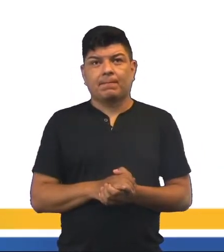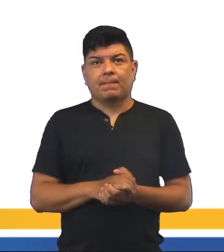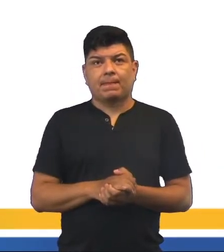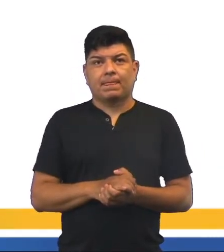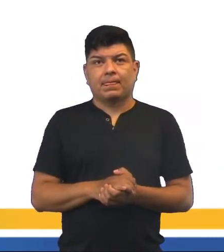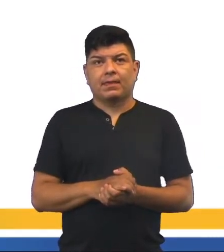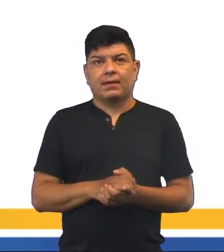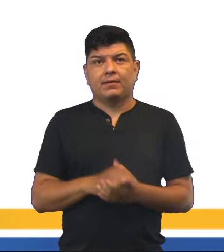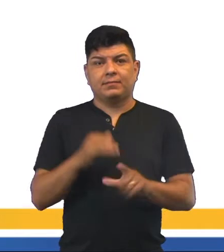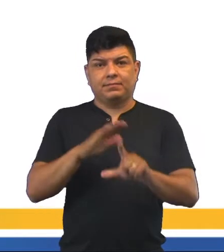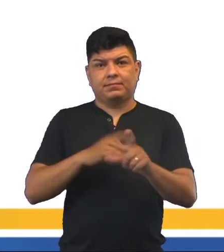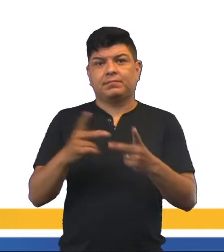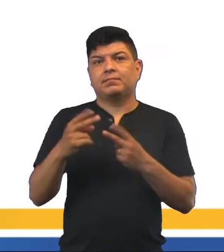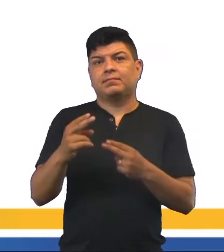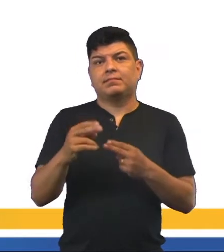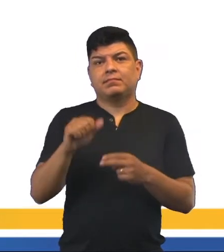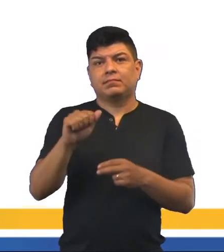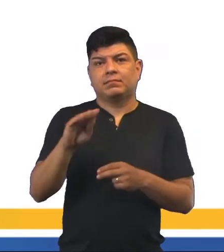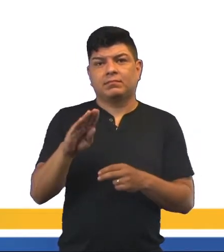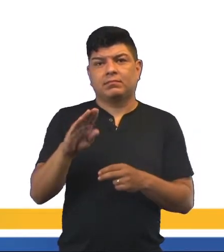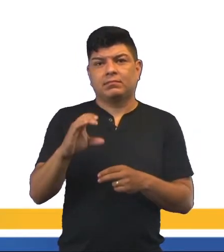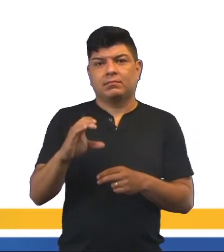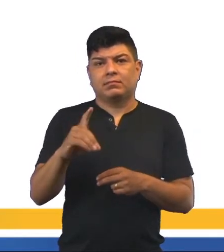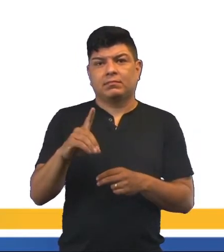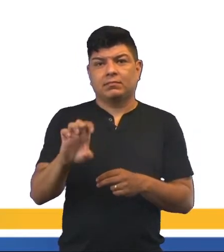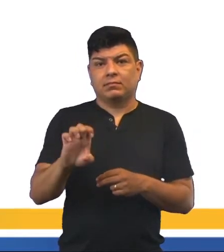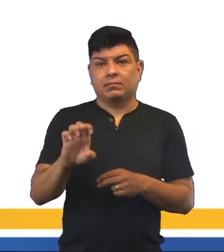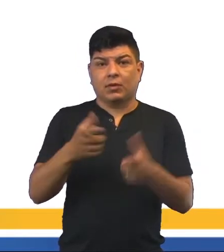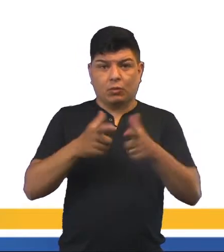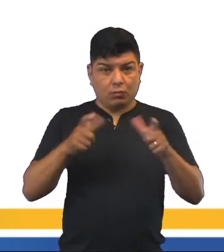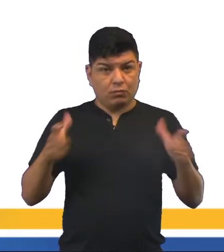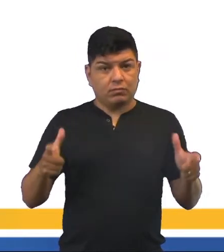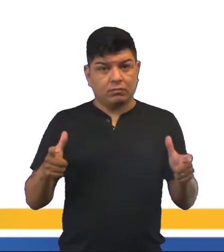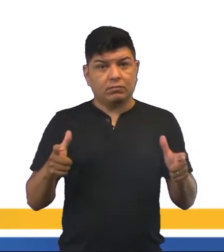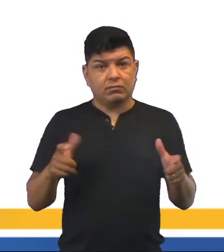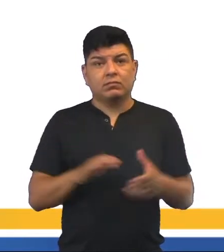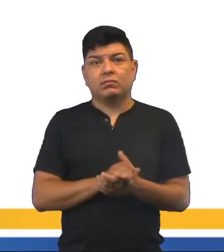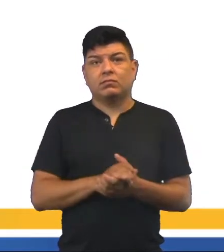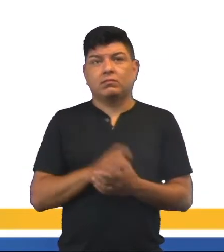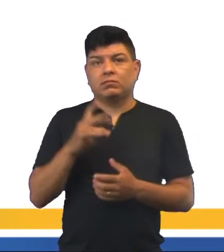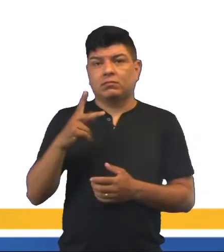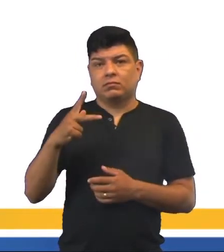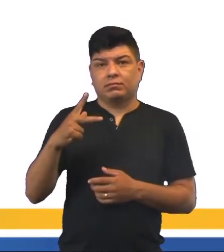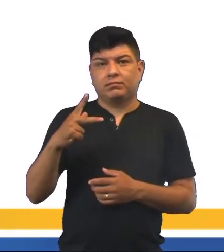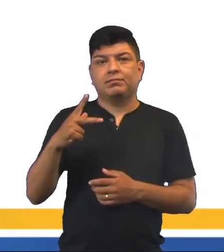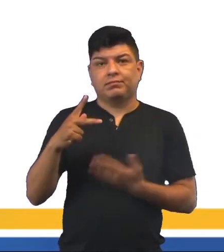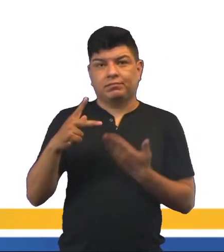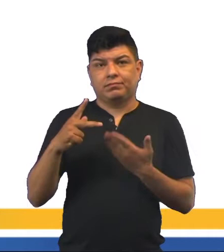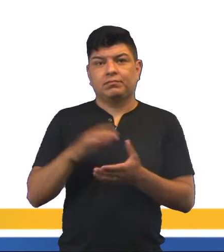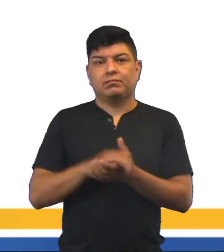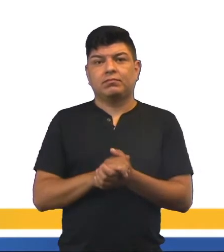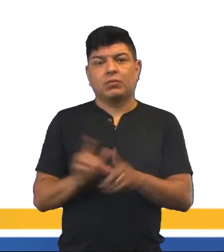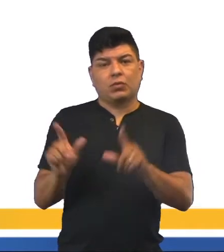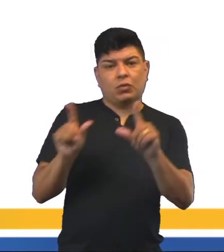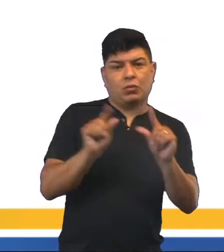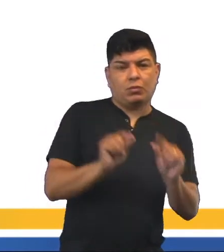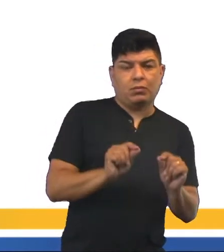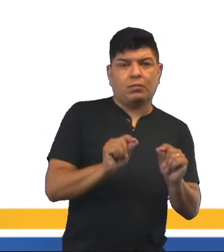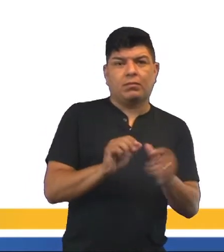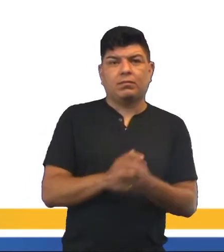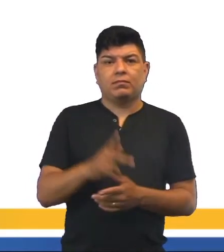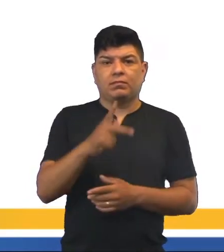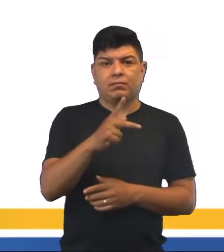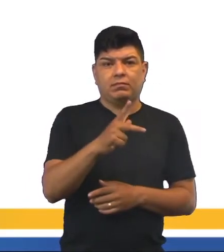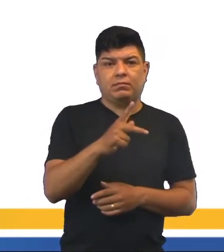perímetro do pentágono ABCDE, aquele maior, vou chamar apenas de P. E o menor, vou chamar de